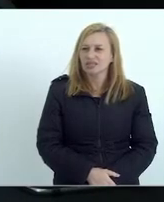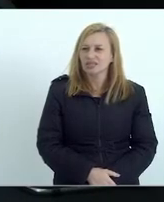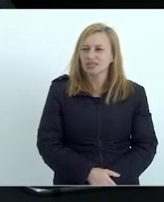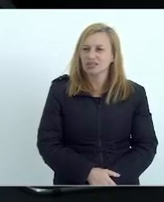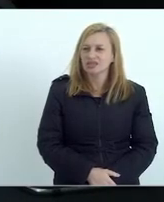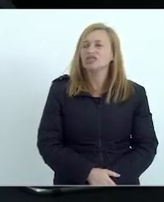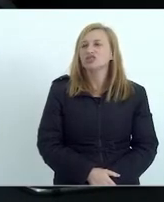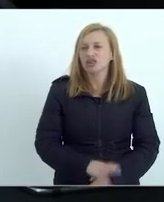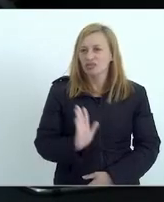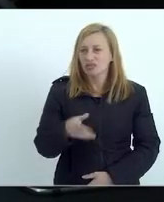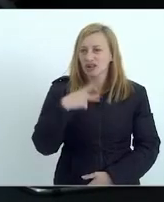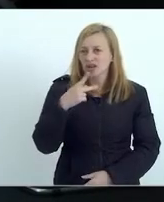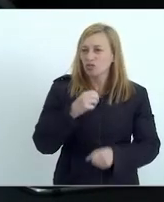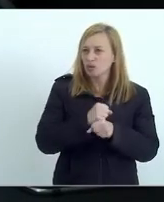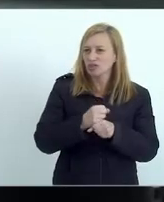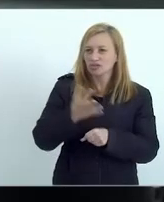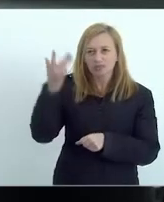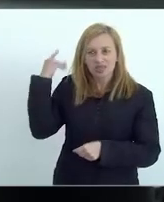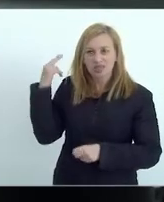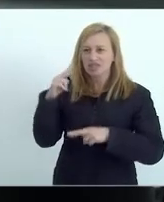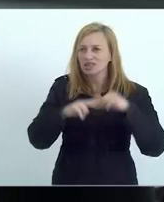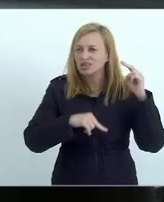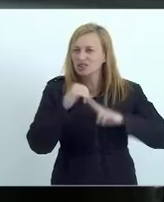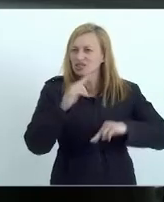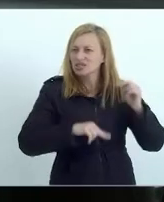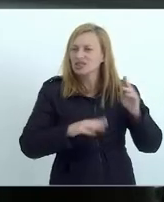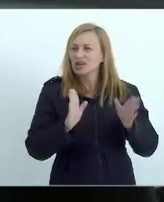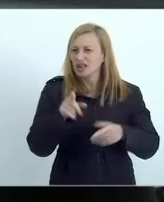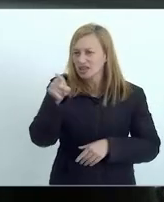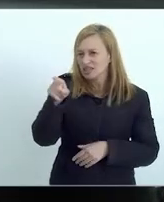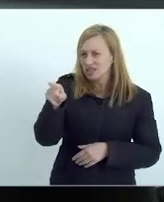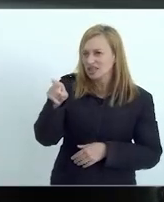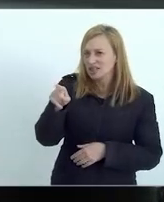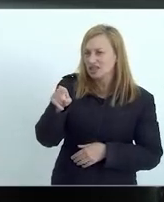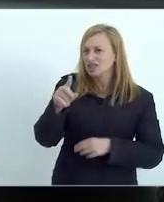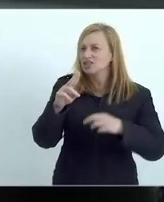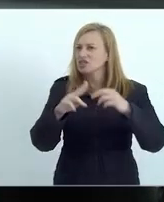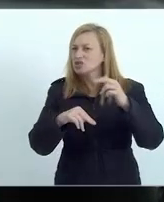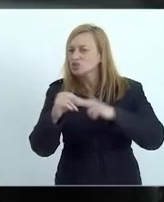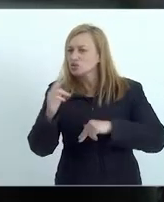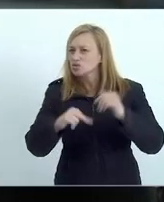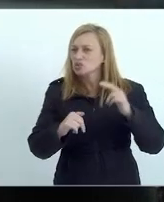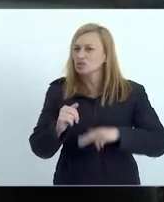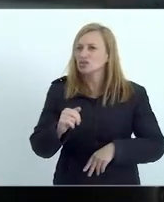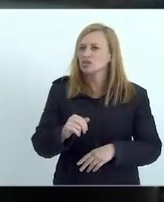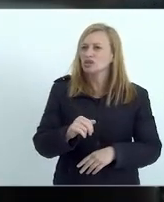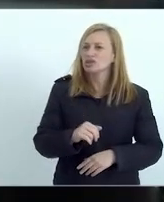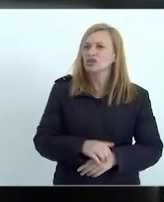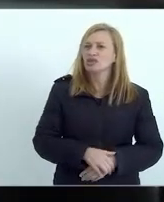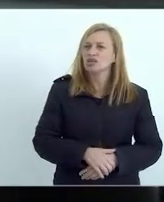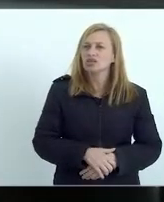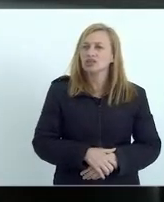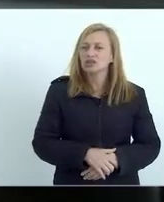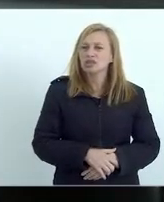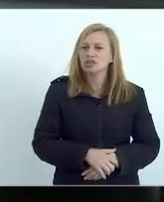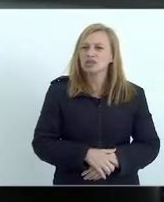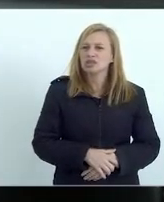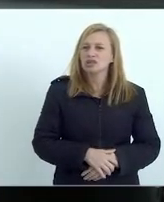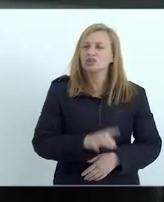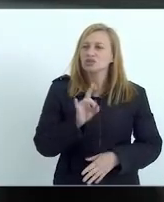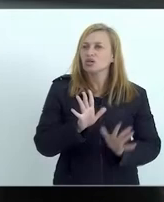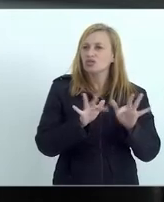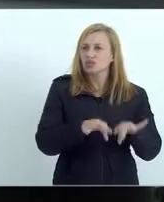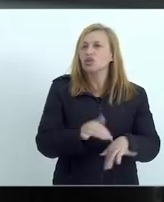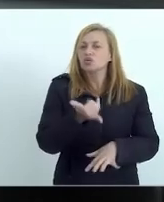e eu já me Adiantei ano passado foi em Julho esse de Junho eu pensei que já tivesse passado é